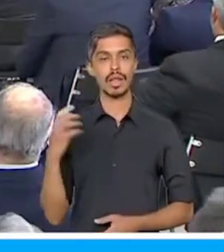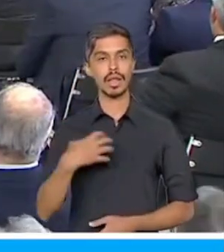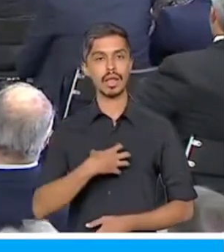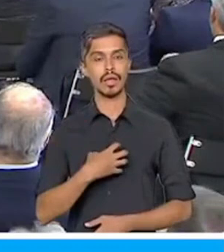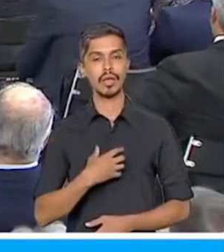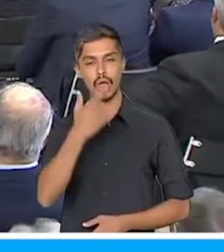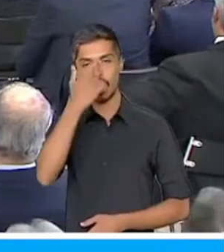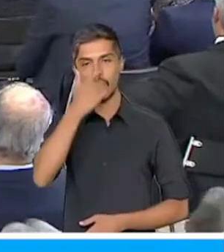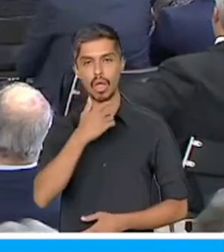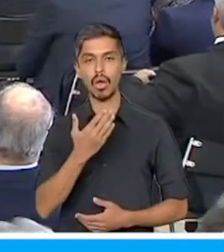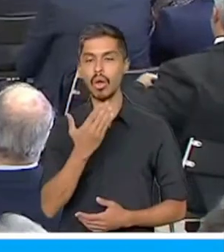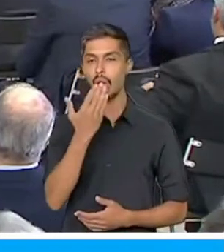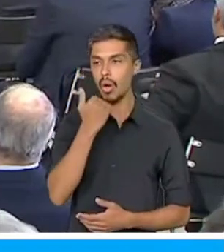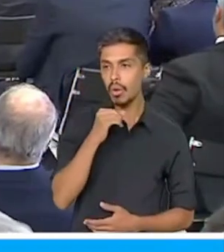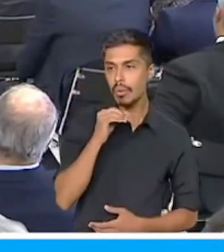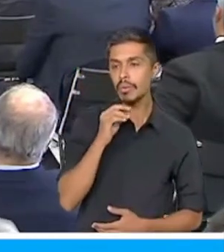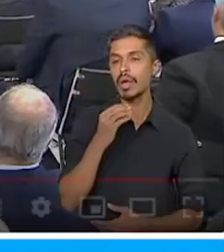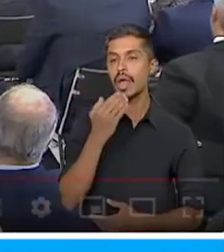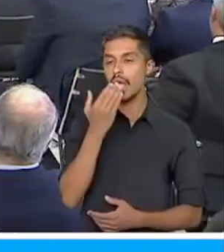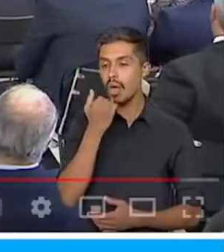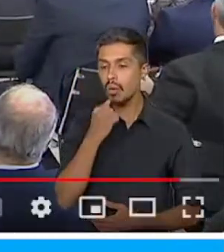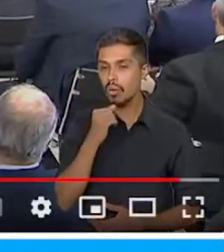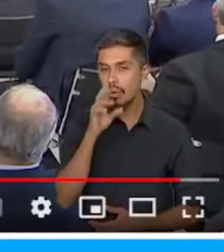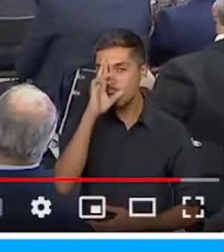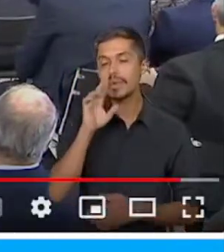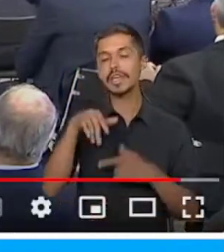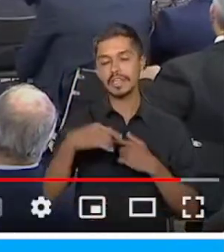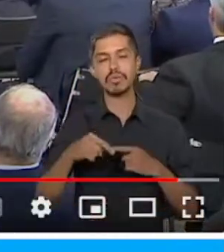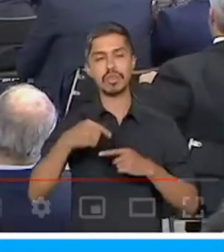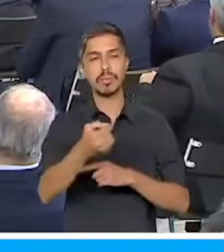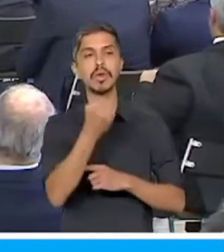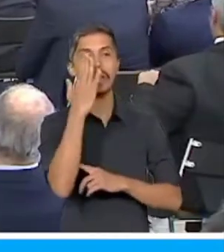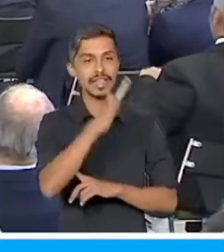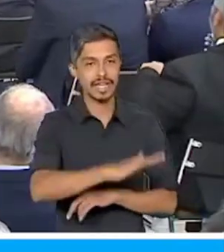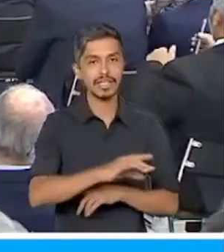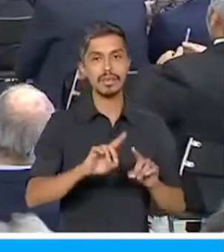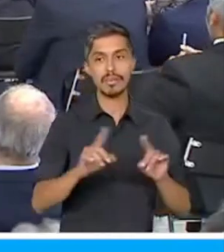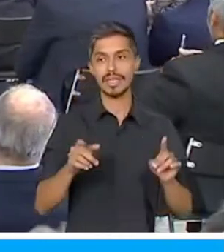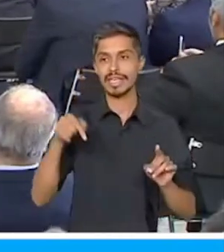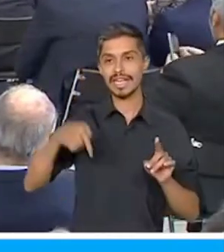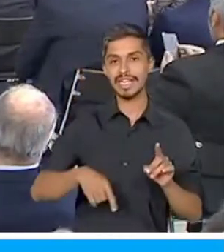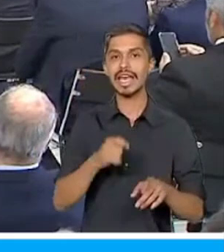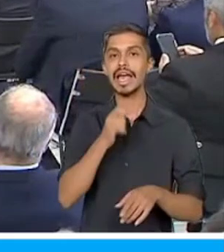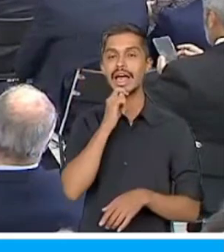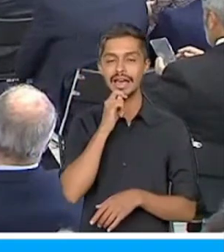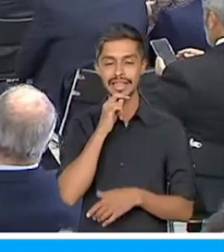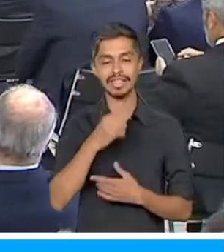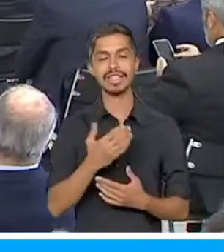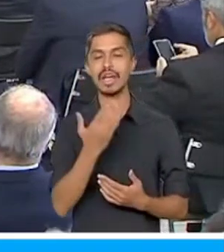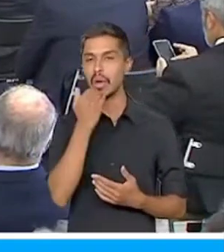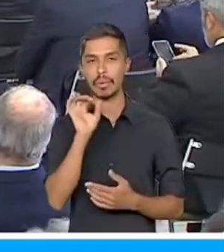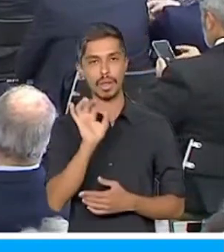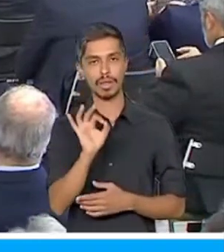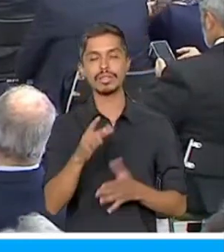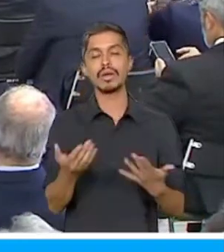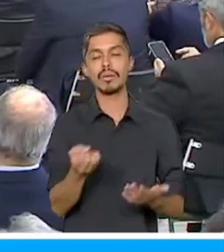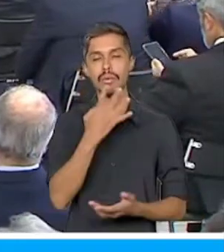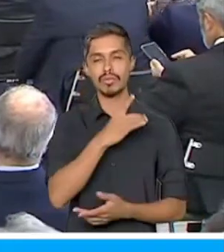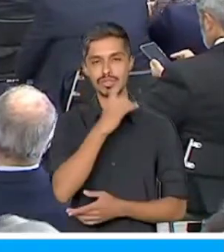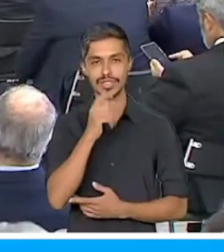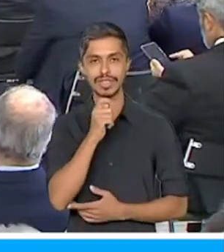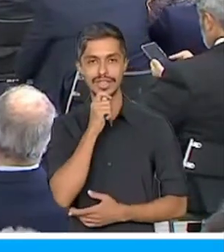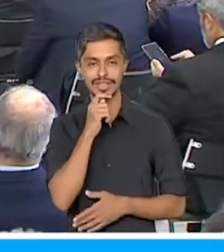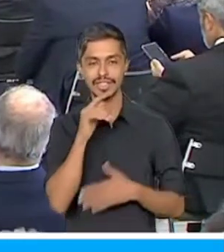Pessoal, sensacional, sensacional essa, né, sensacional essa imagem do Tarcísio